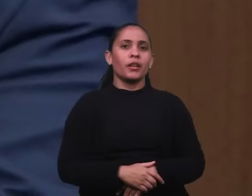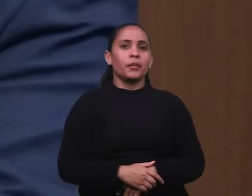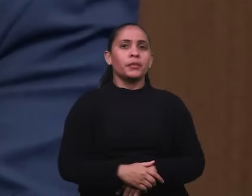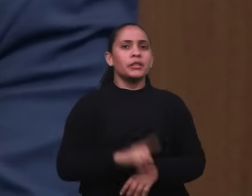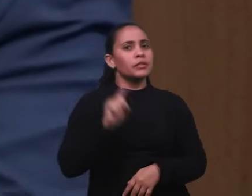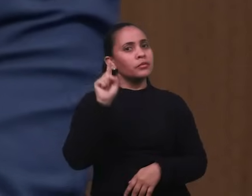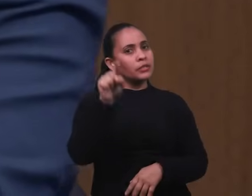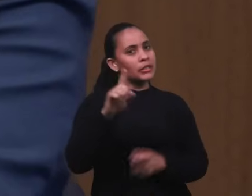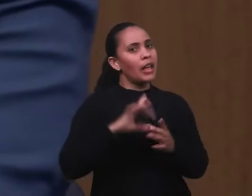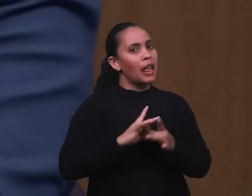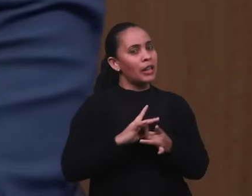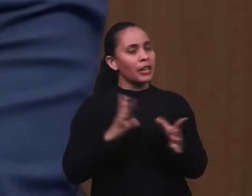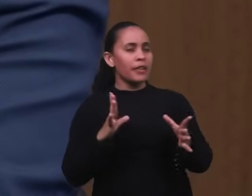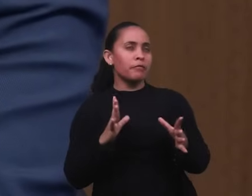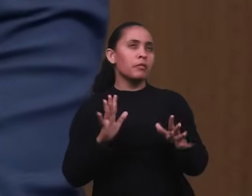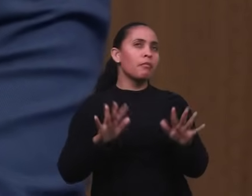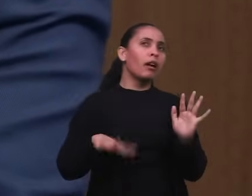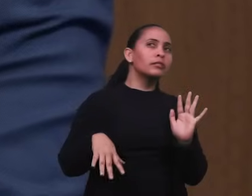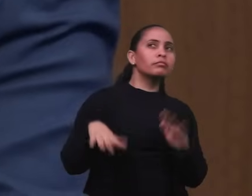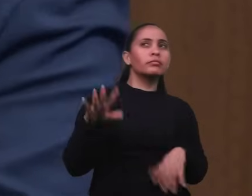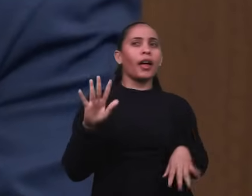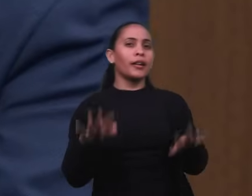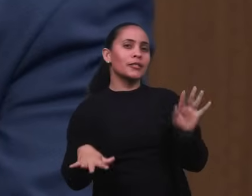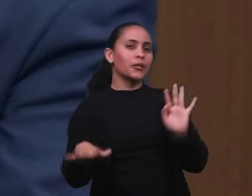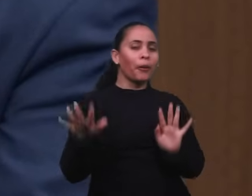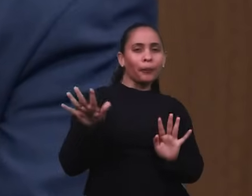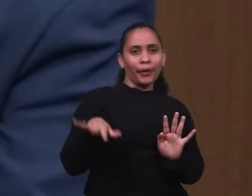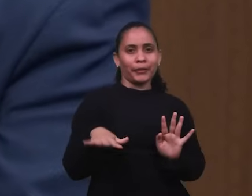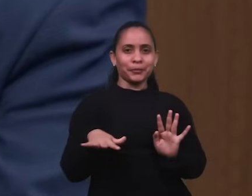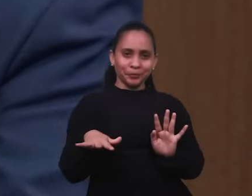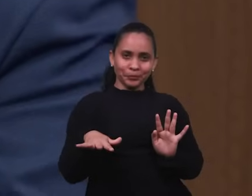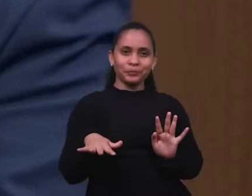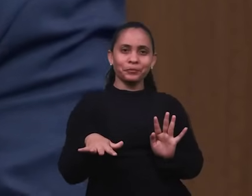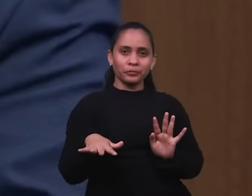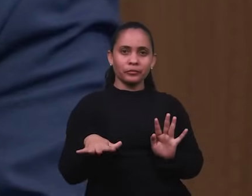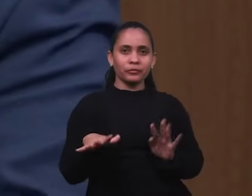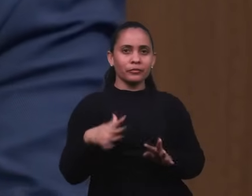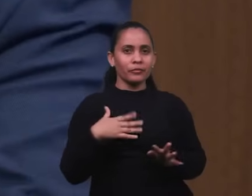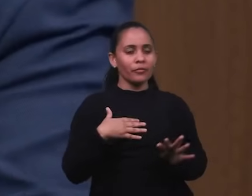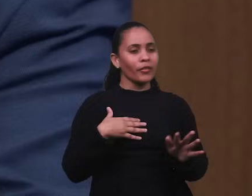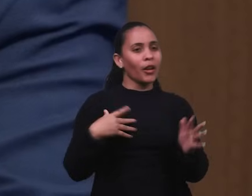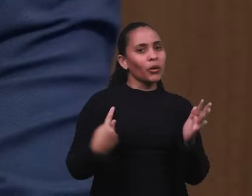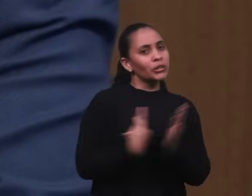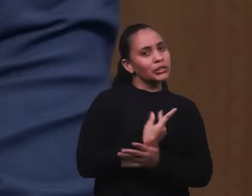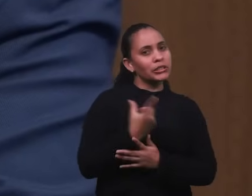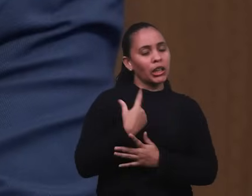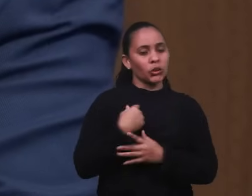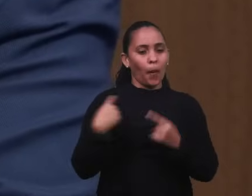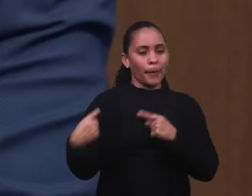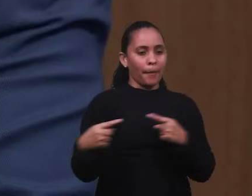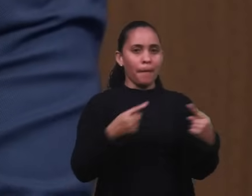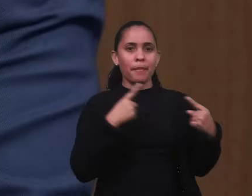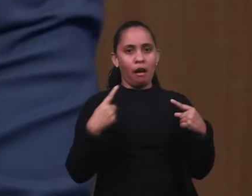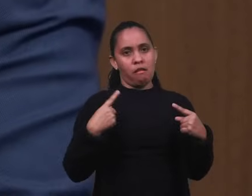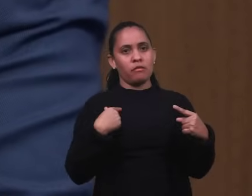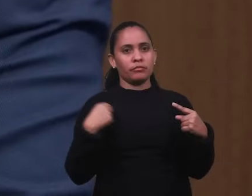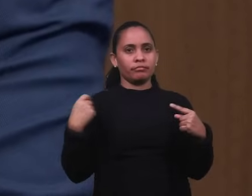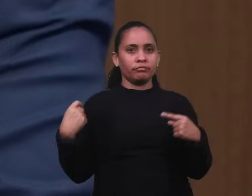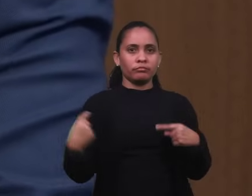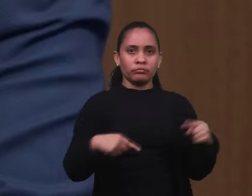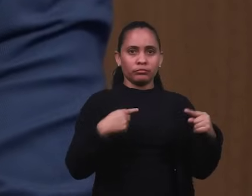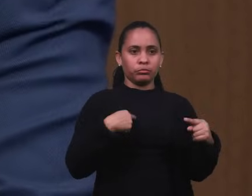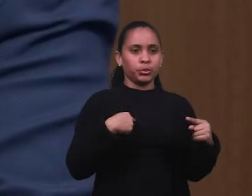como se fosse relativo, né? Ou seja, as coisas competem para que o homem,